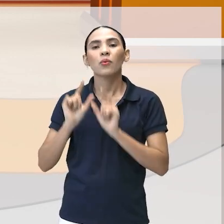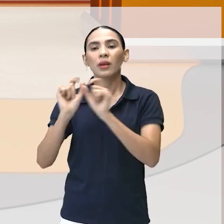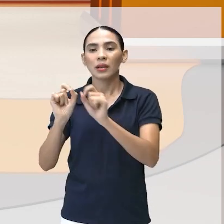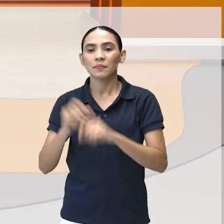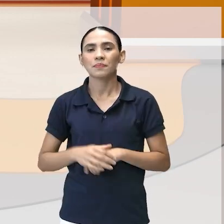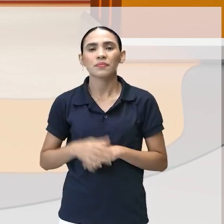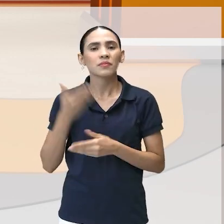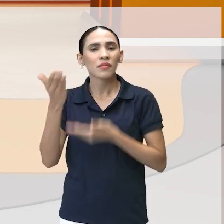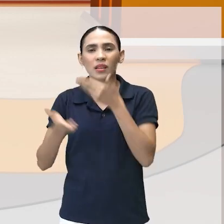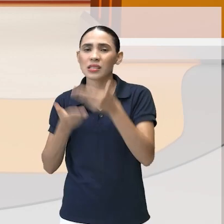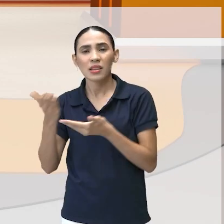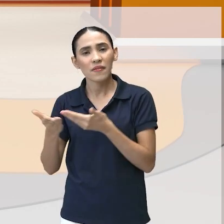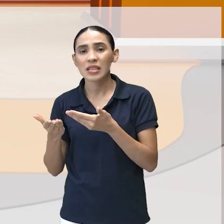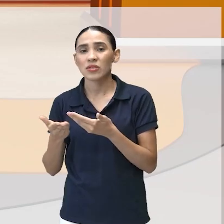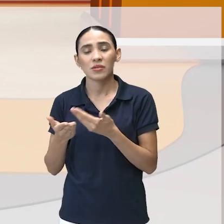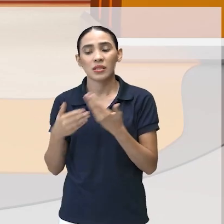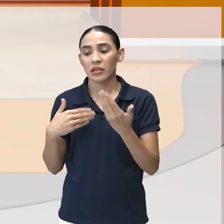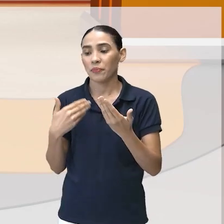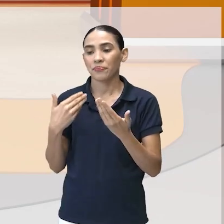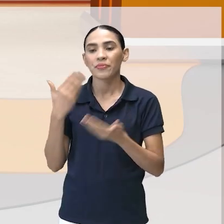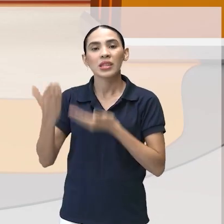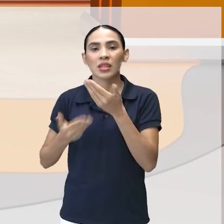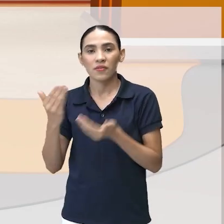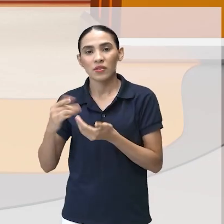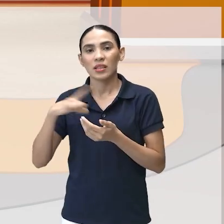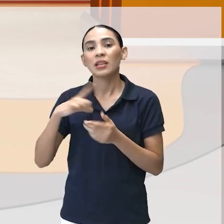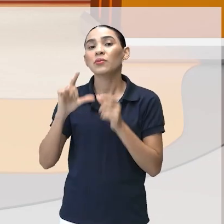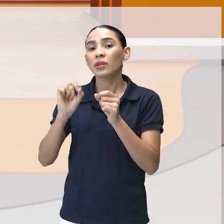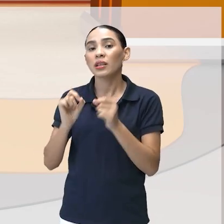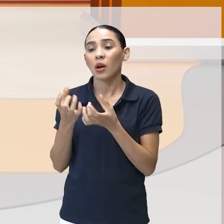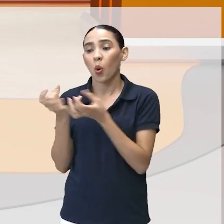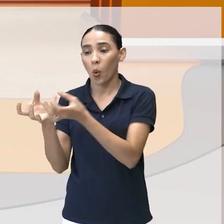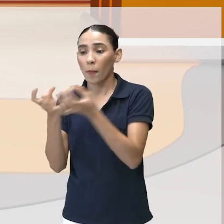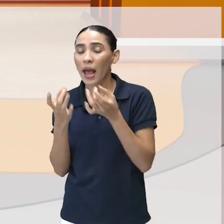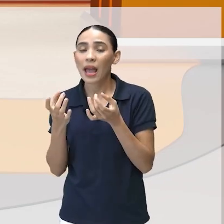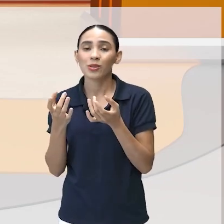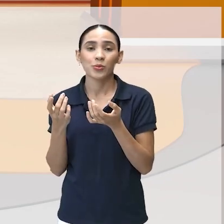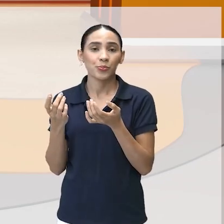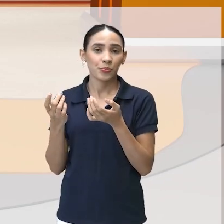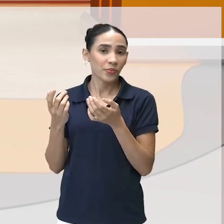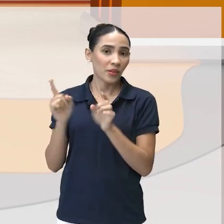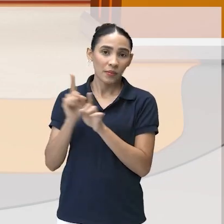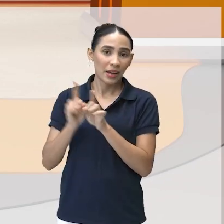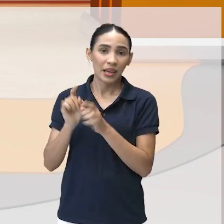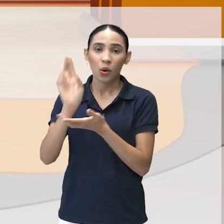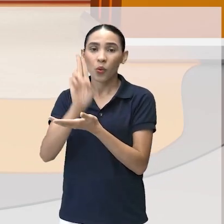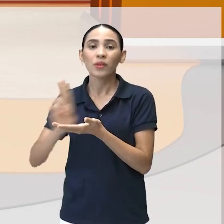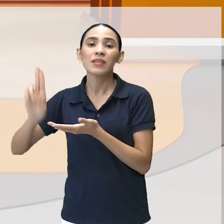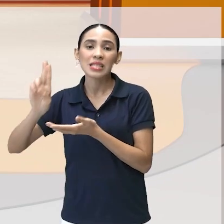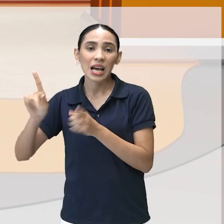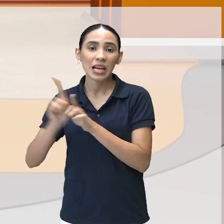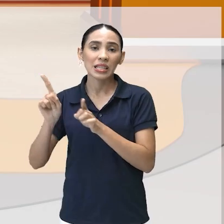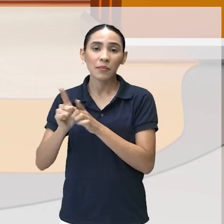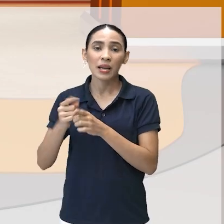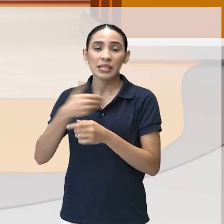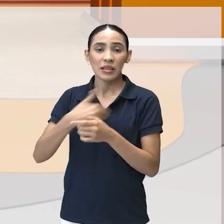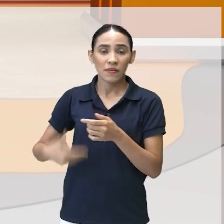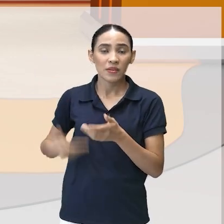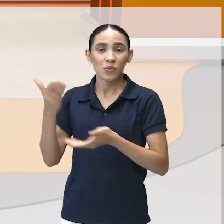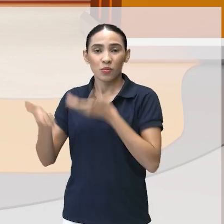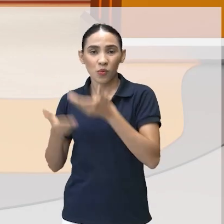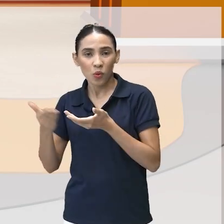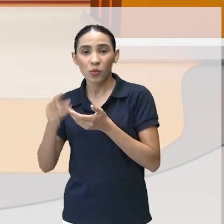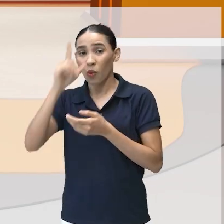ali dos serviços, certo? E esses serviços envolvem ali o comércio, por exemplo, universidades, serviço